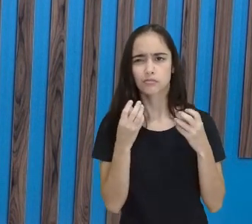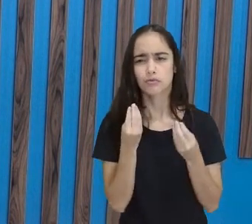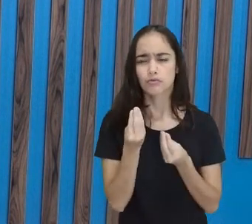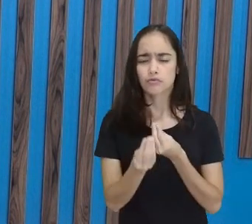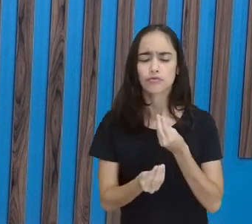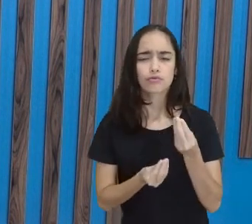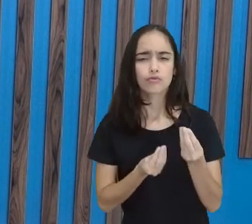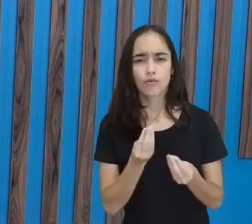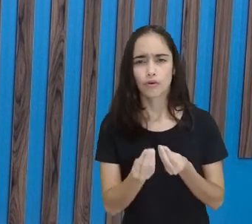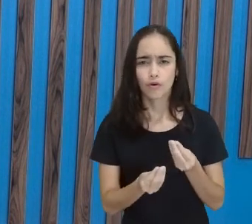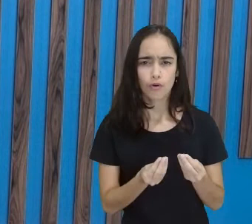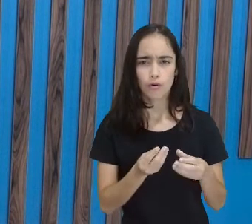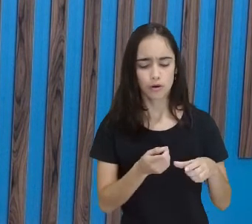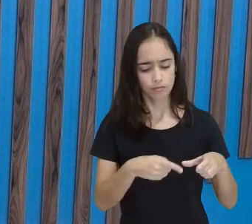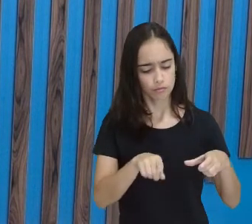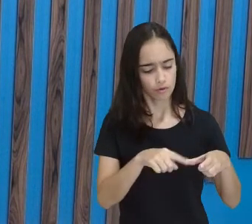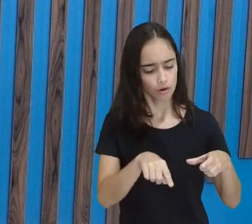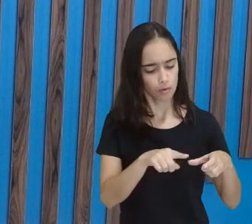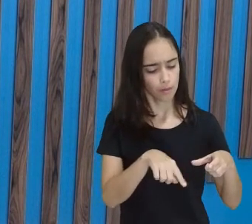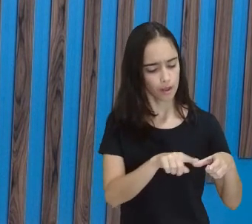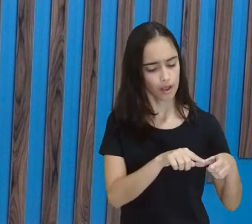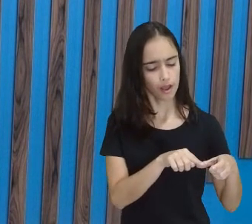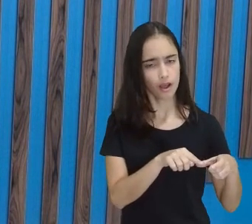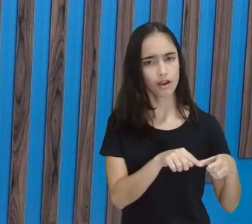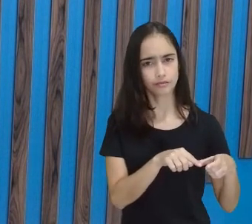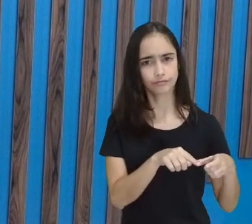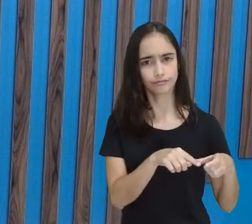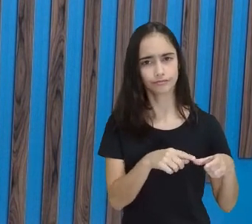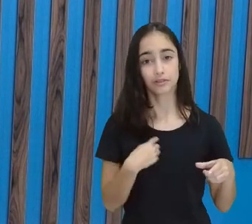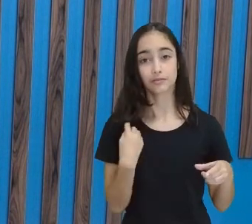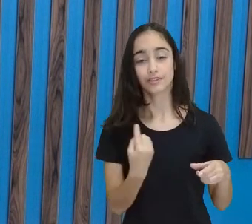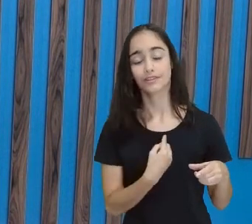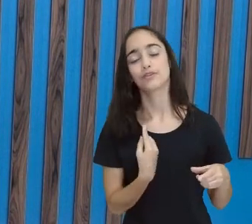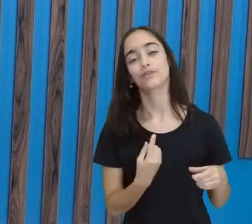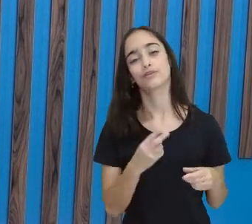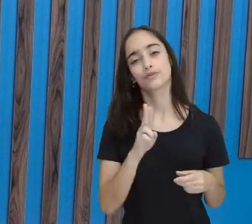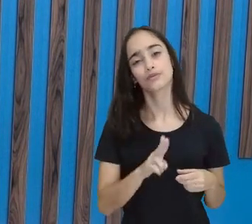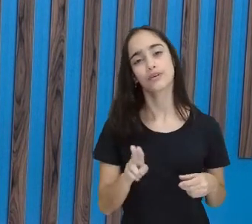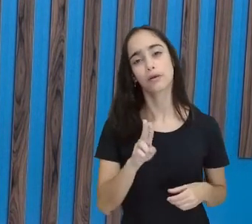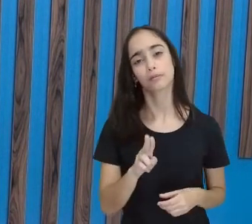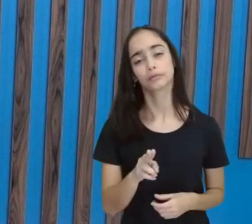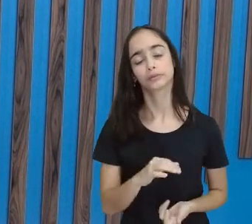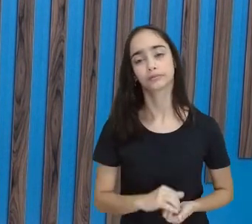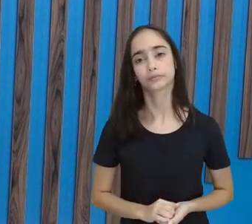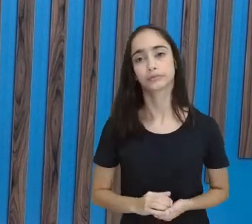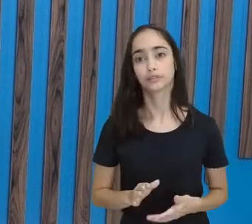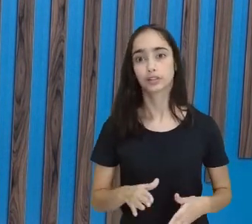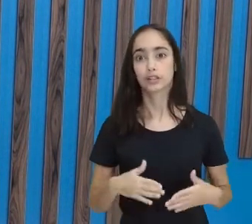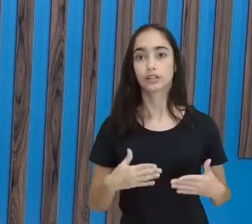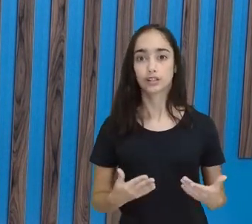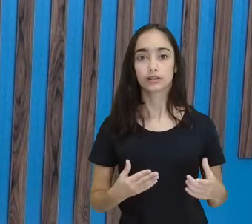justamente o que a gente usa para fazer as medidas, né, de comprimento. Então, a trena